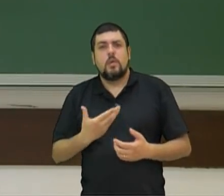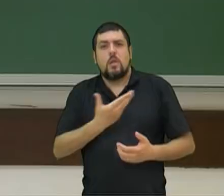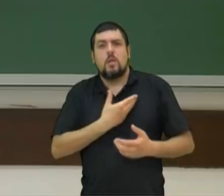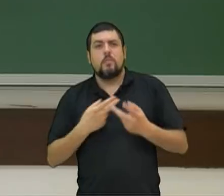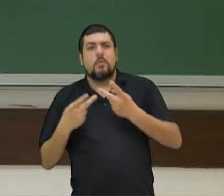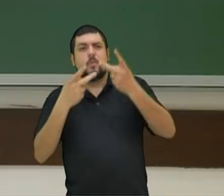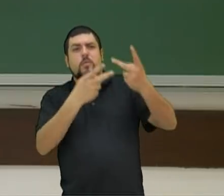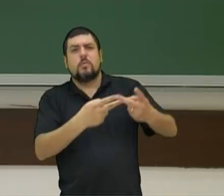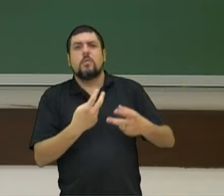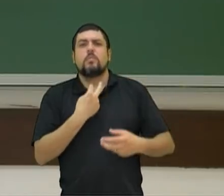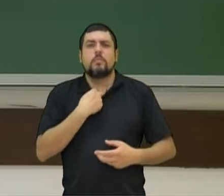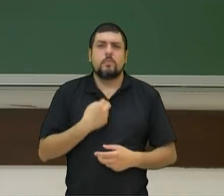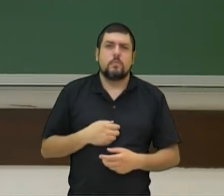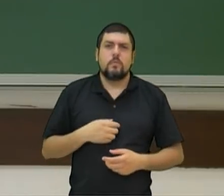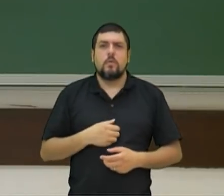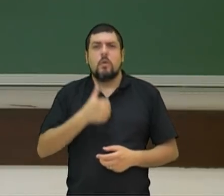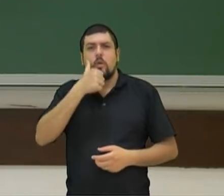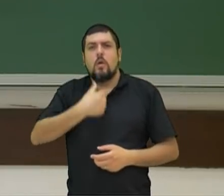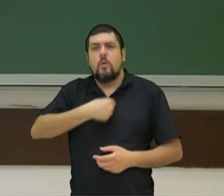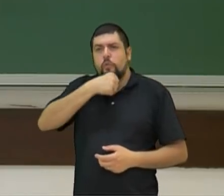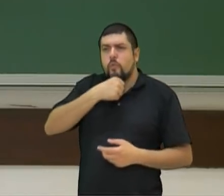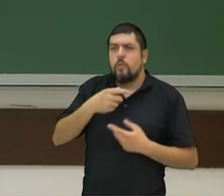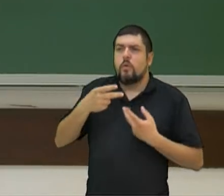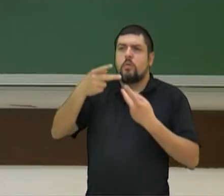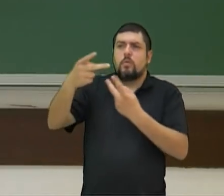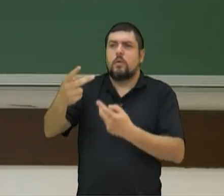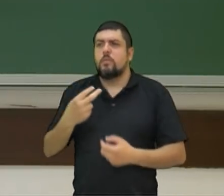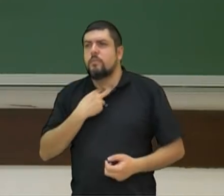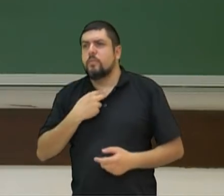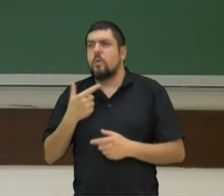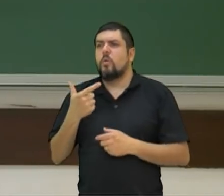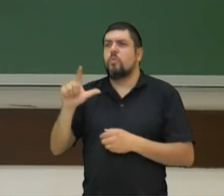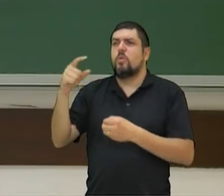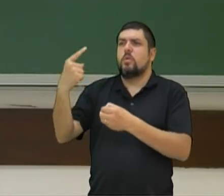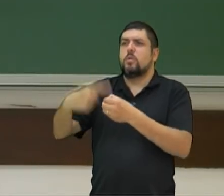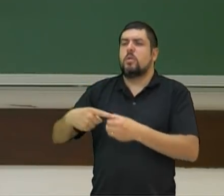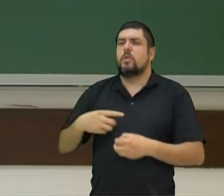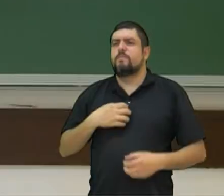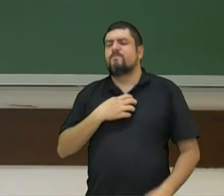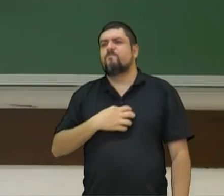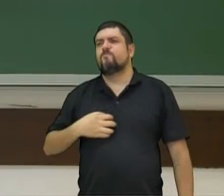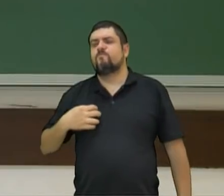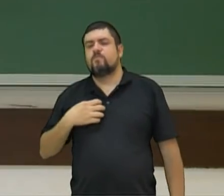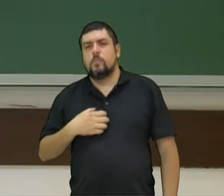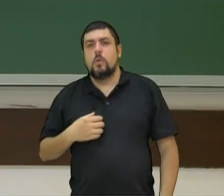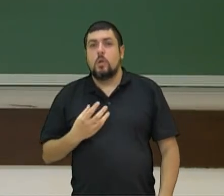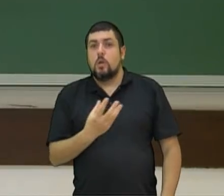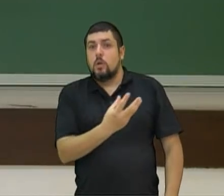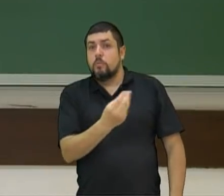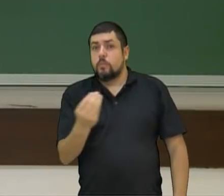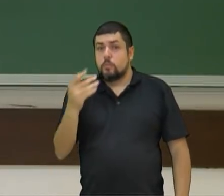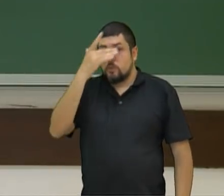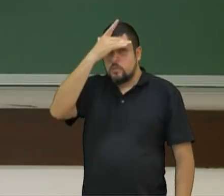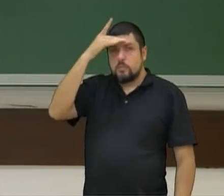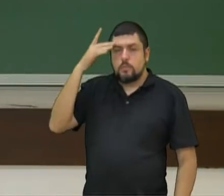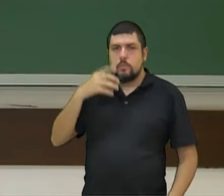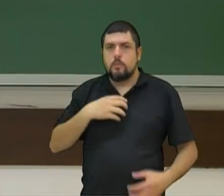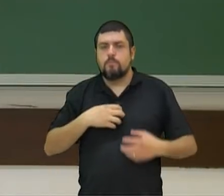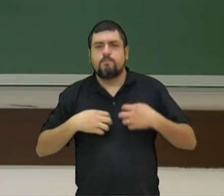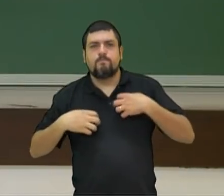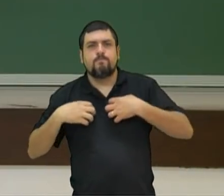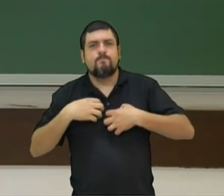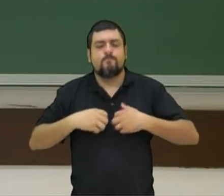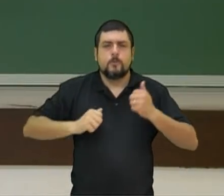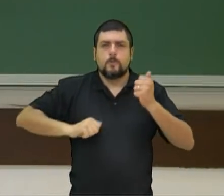os parentes, a avó, um tio que mora numa outra cidade. Muitas pessoas estão se sentindo sozinhas,